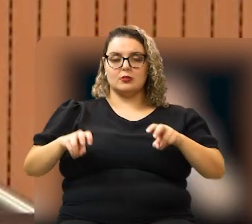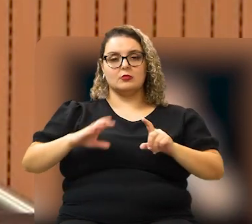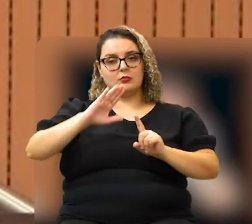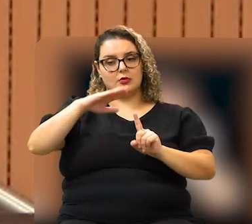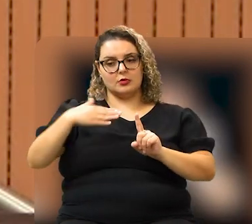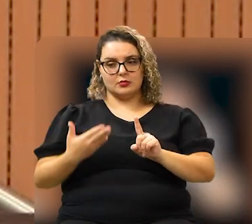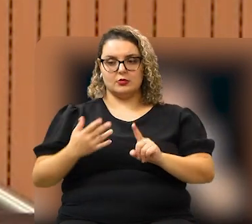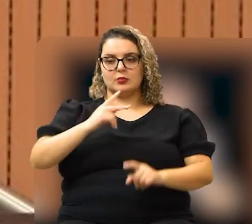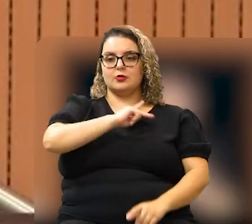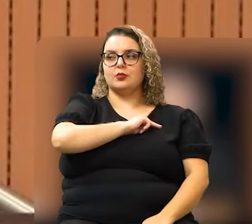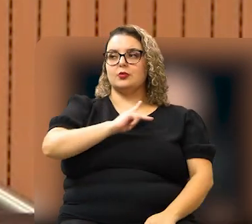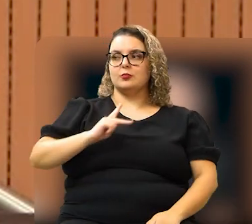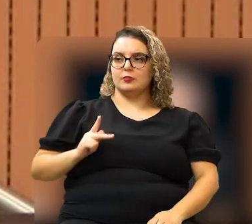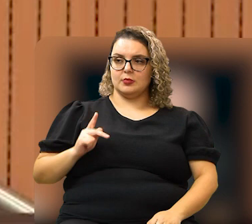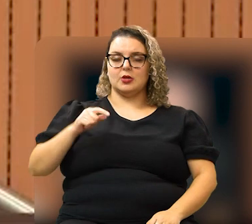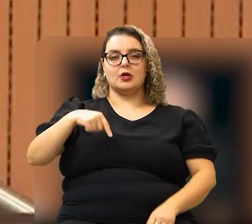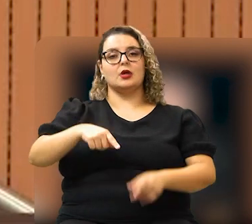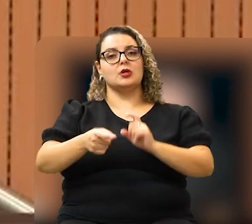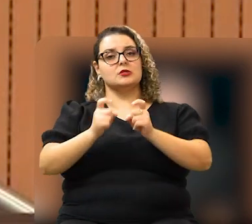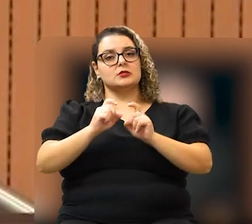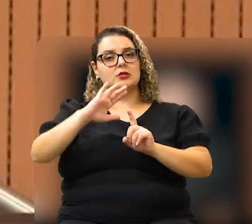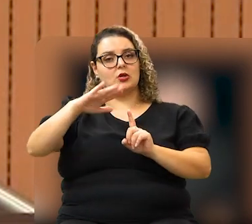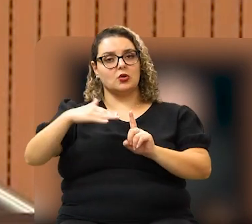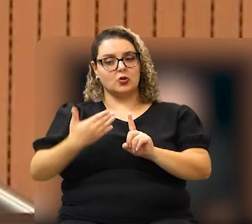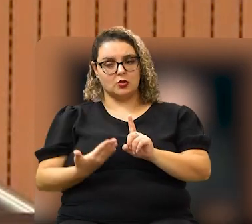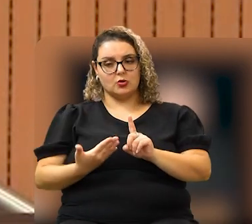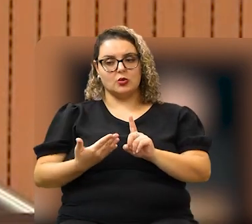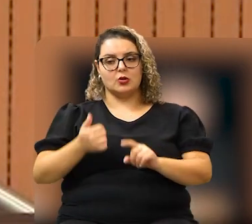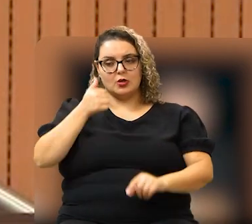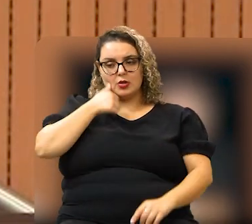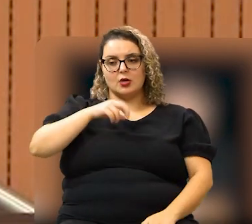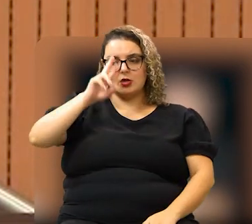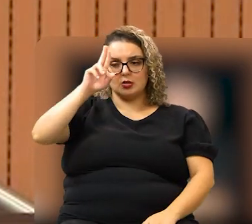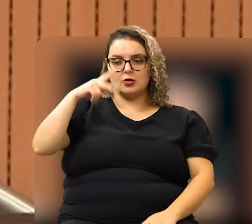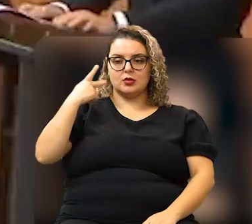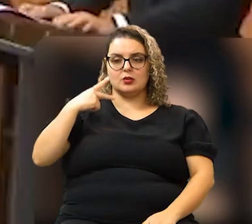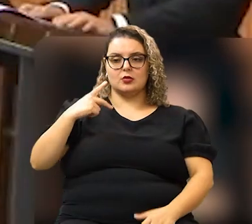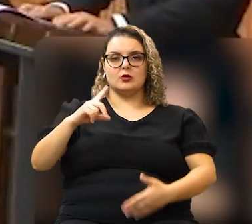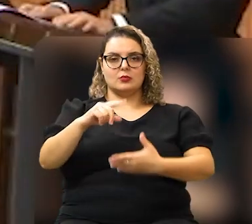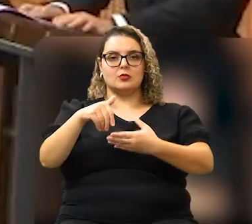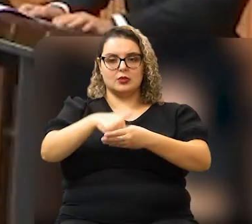a senhora vereadora eleita Mariana Conte.